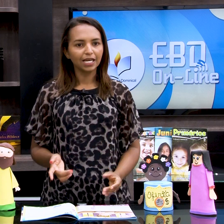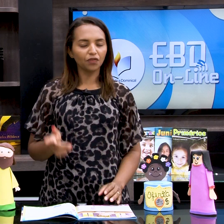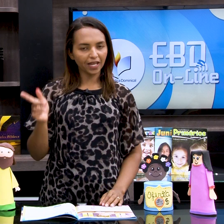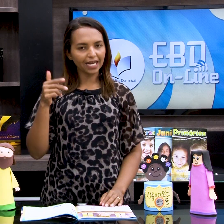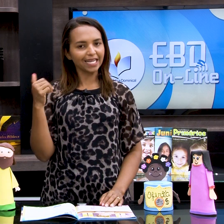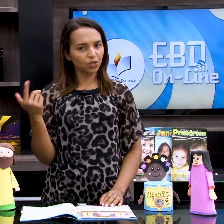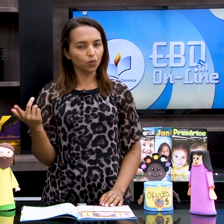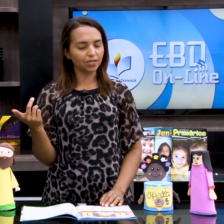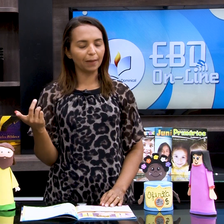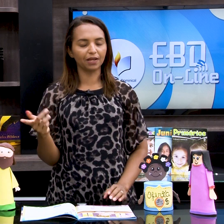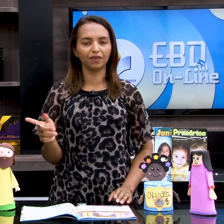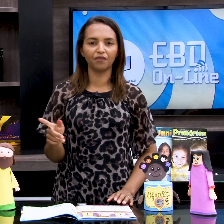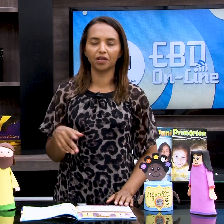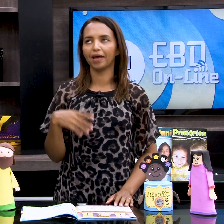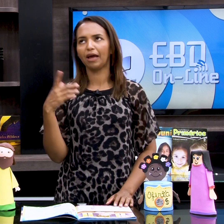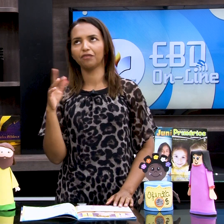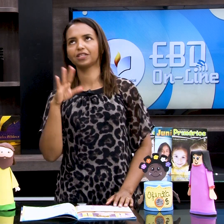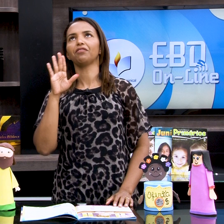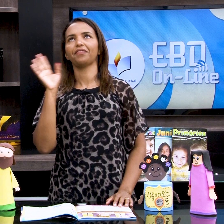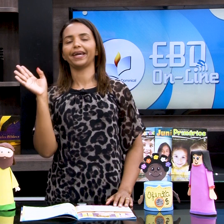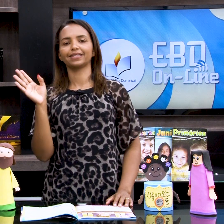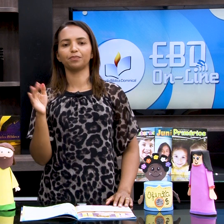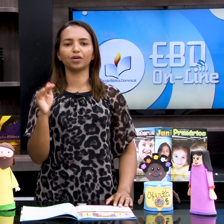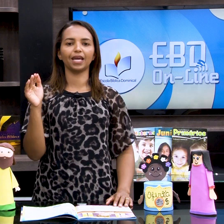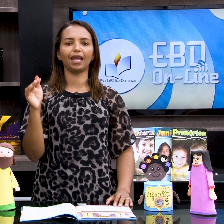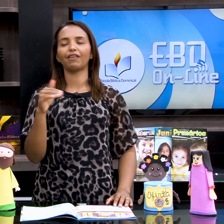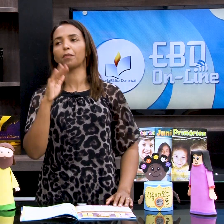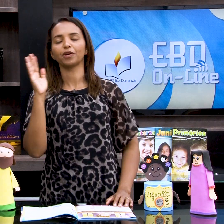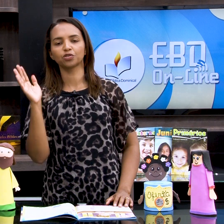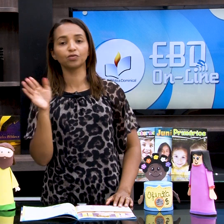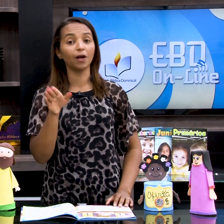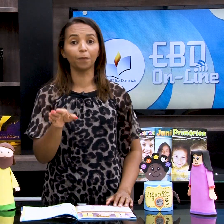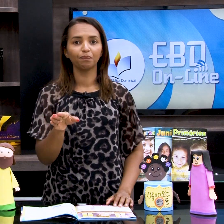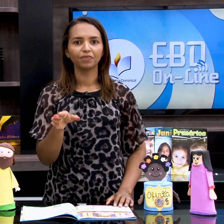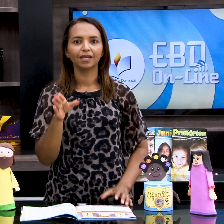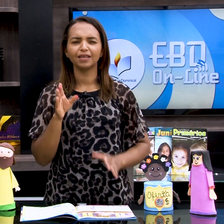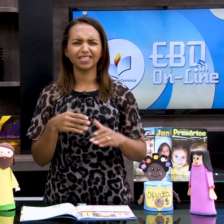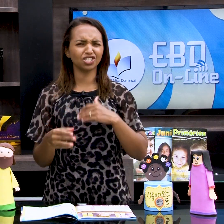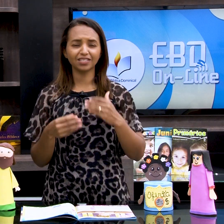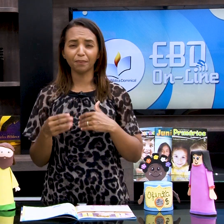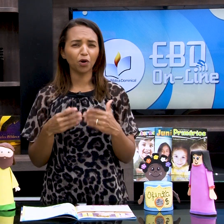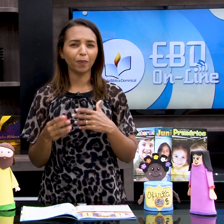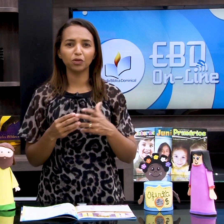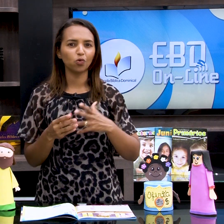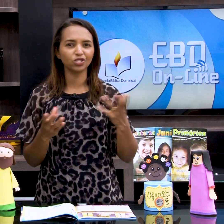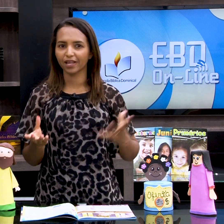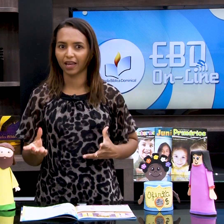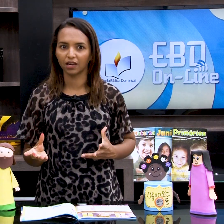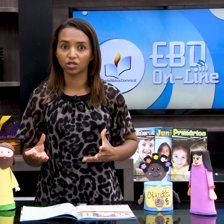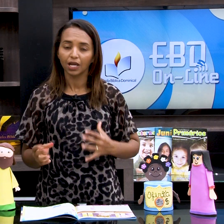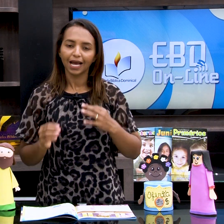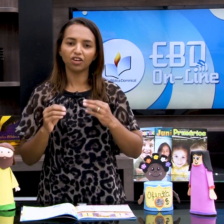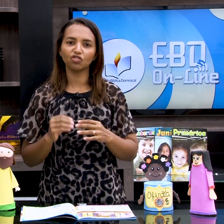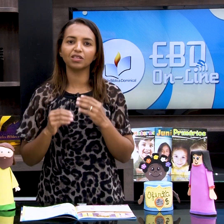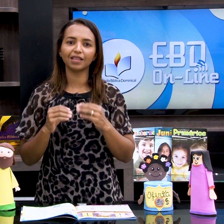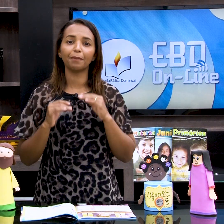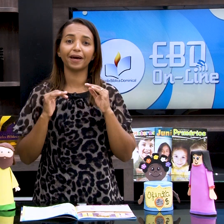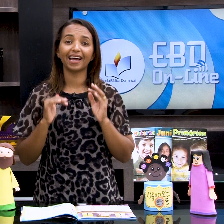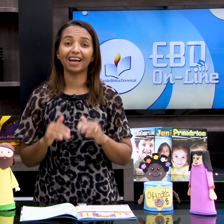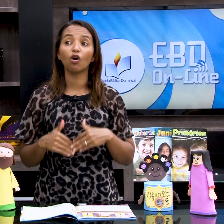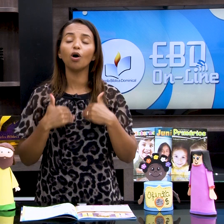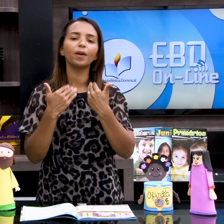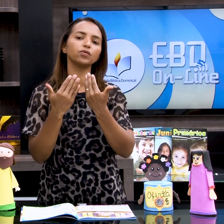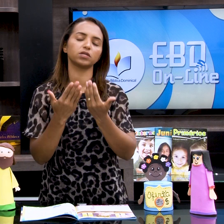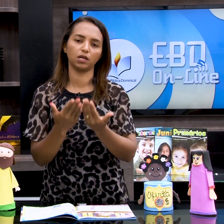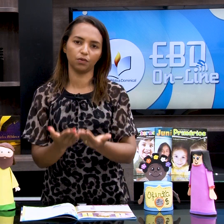cresça não fica aquer adultos sabe que ficam falando Ah não vou dar oferta porque vai pro pastor não isso é gente que tá preocupado com coisas terrenas a gente dá